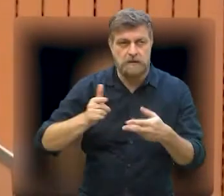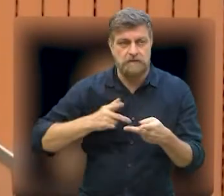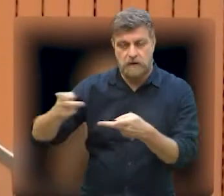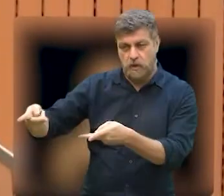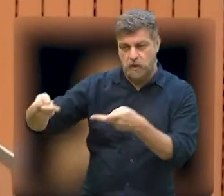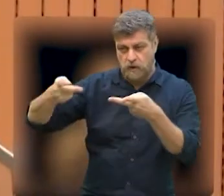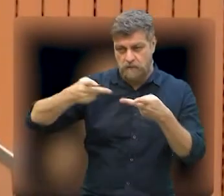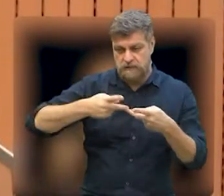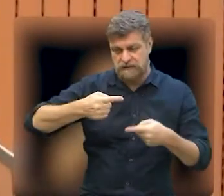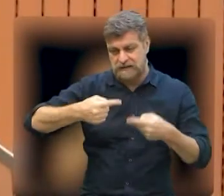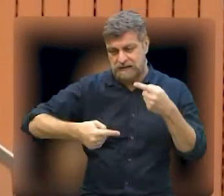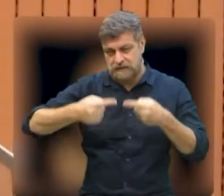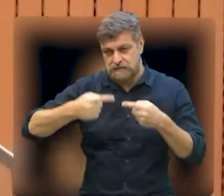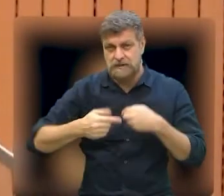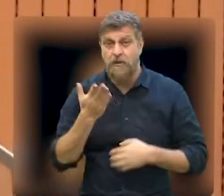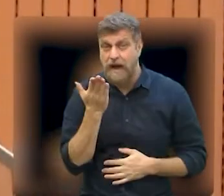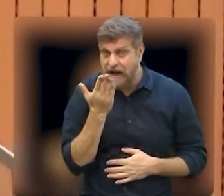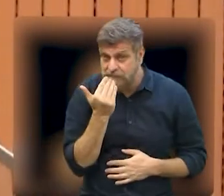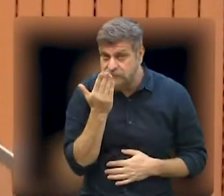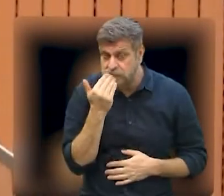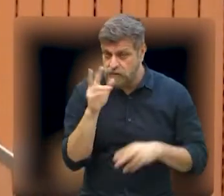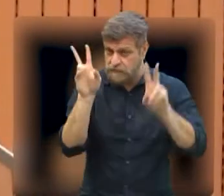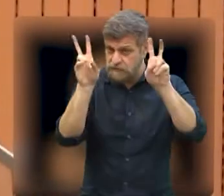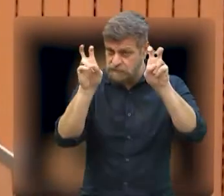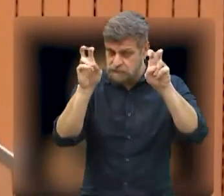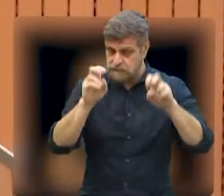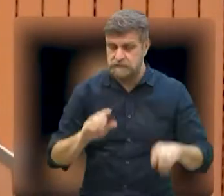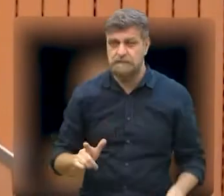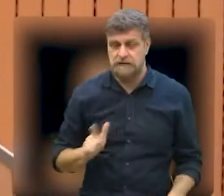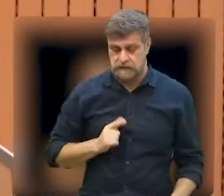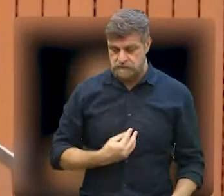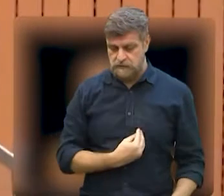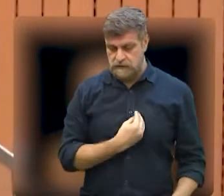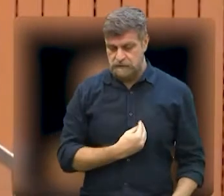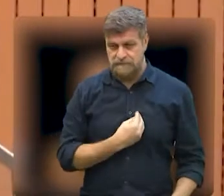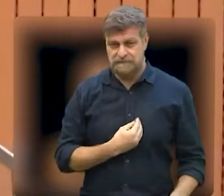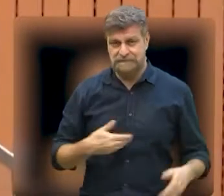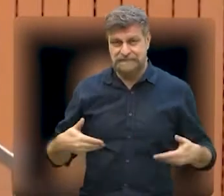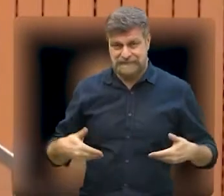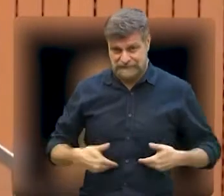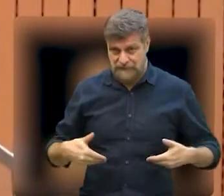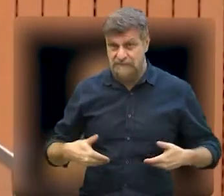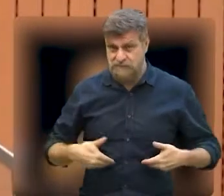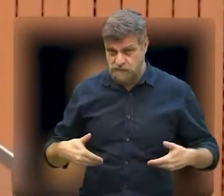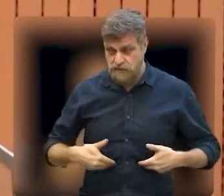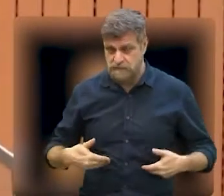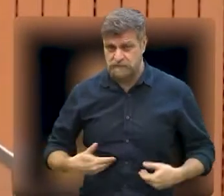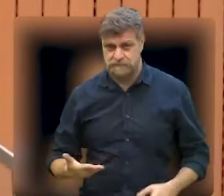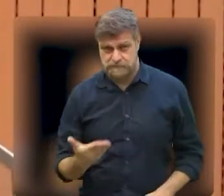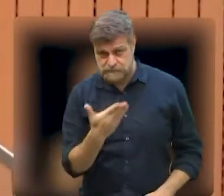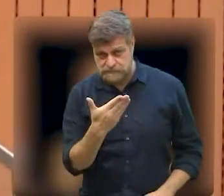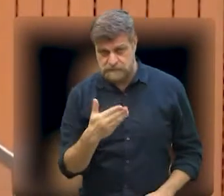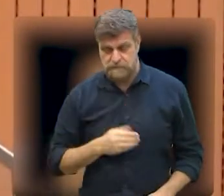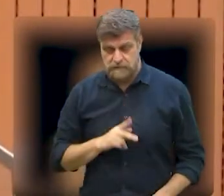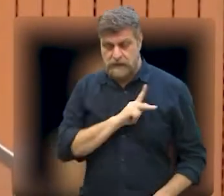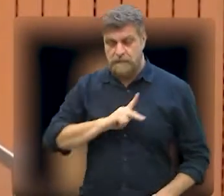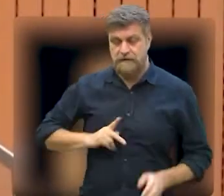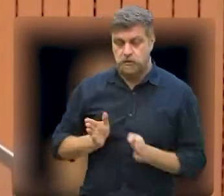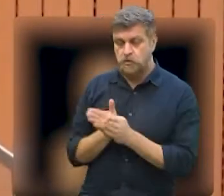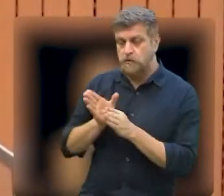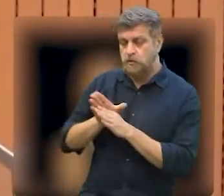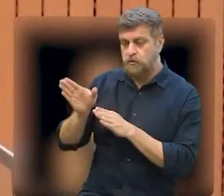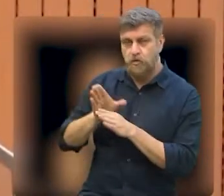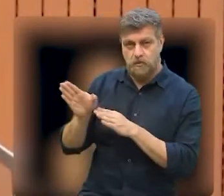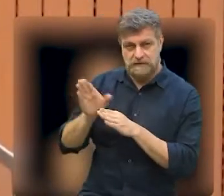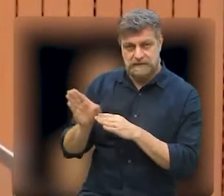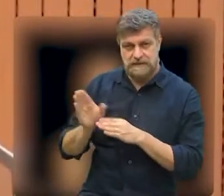da reunião, que discutiu a fome no município, esteve presente a presidente do Conselho Municipal de Assistência Social de